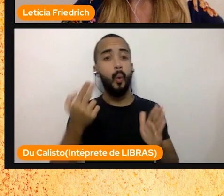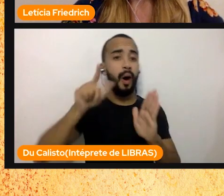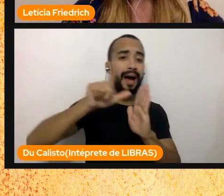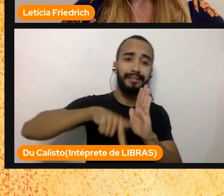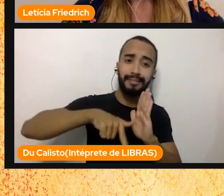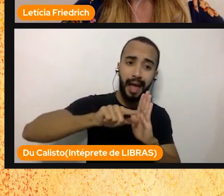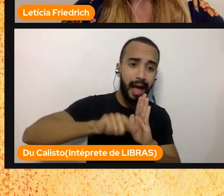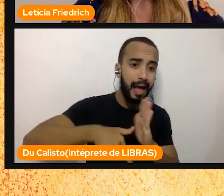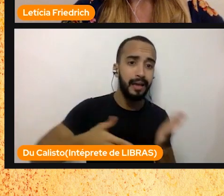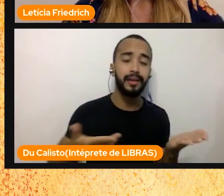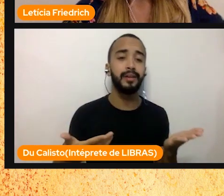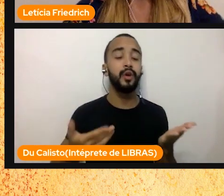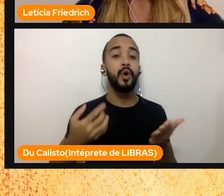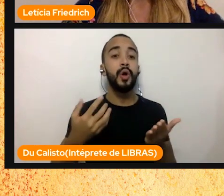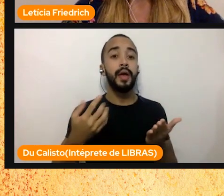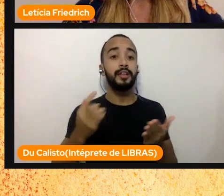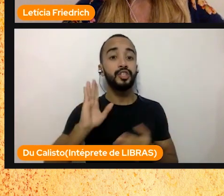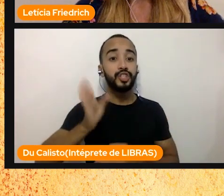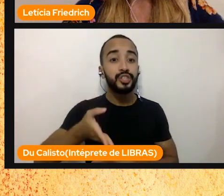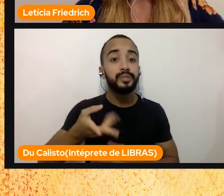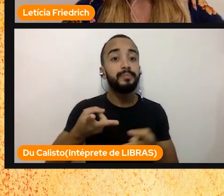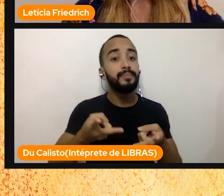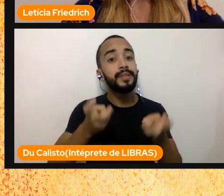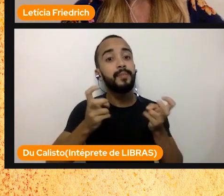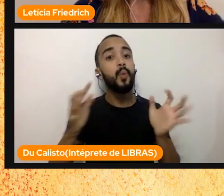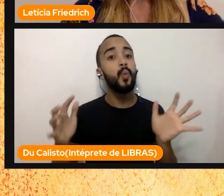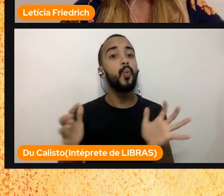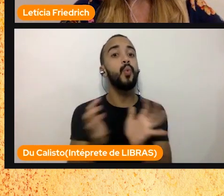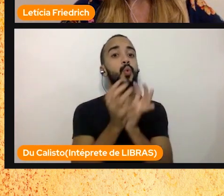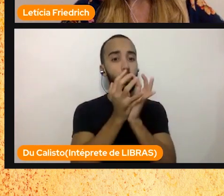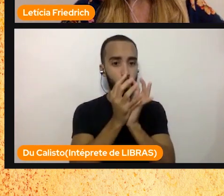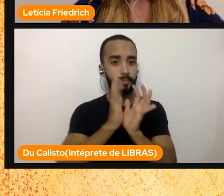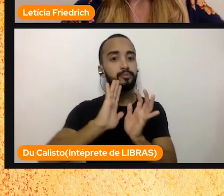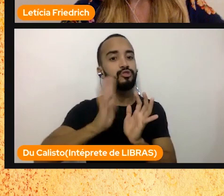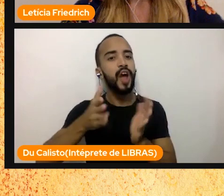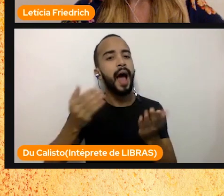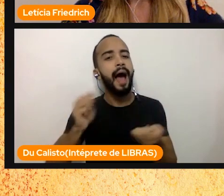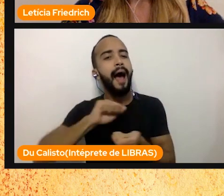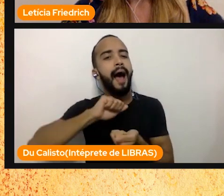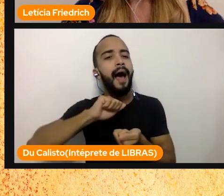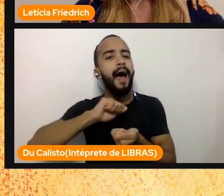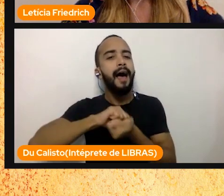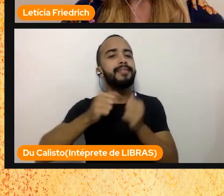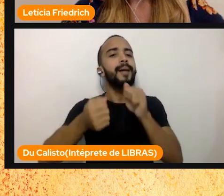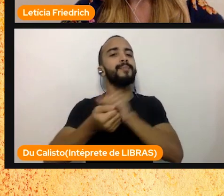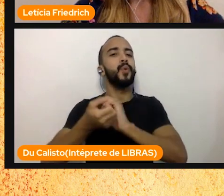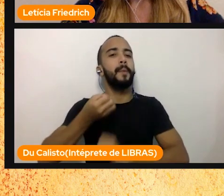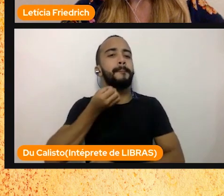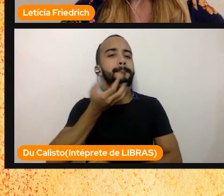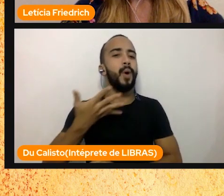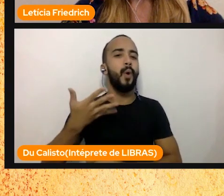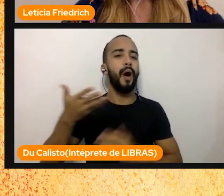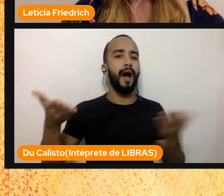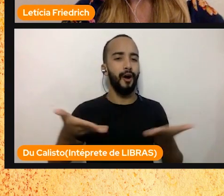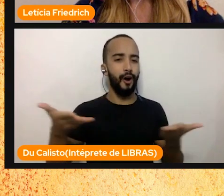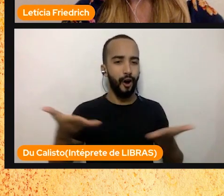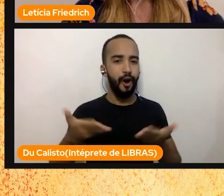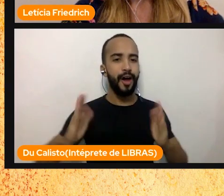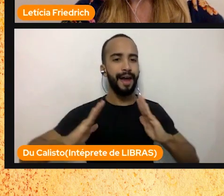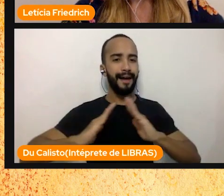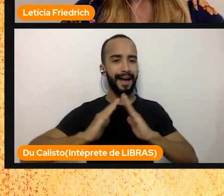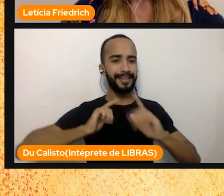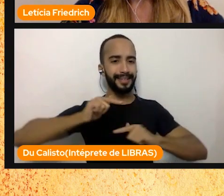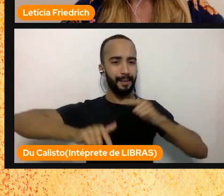acho que a equipe já se integrou bem com esse home office, né? Eu até costumo brincar que a maioria até gosta do home office, o difícil vai ser